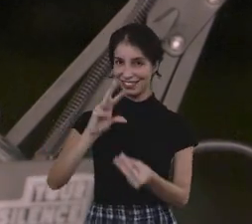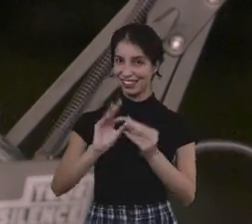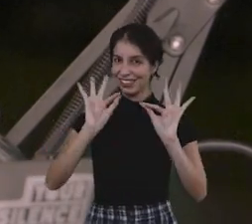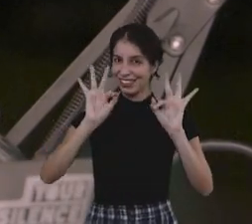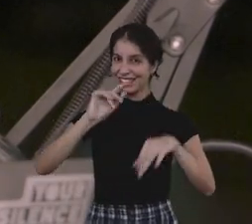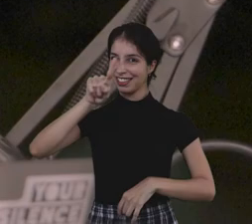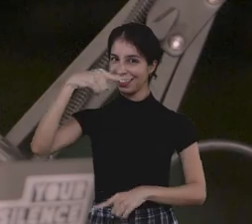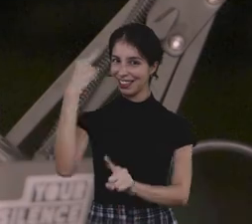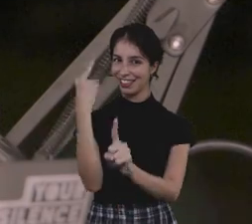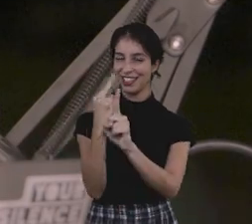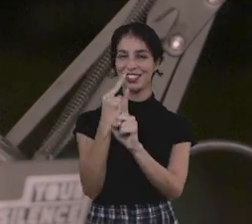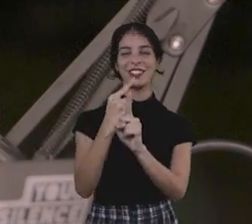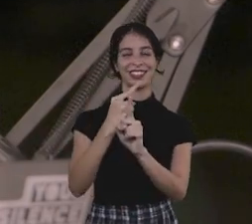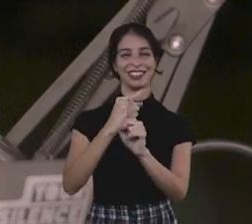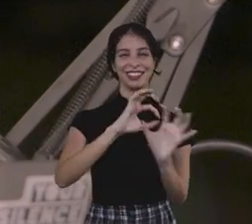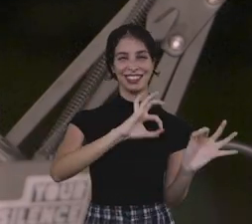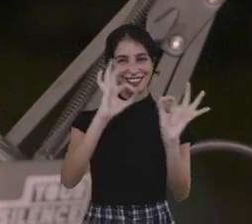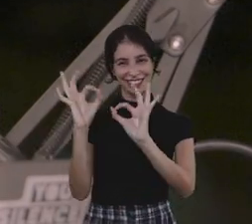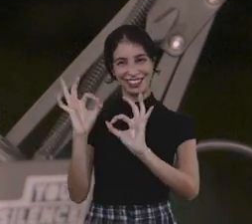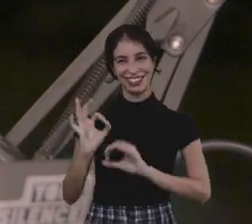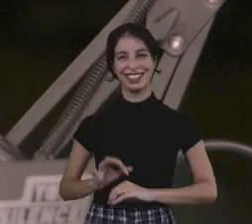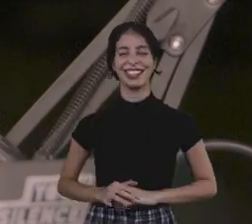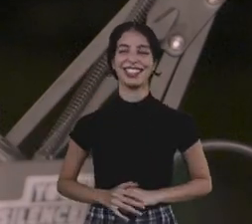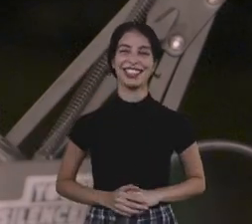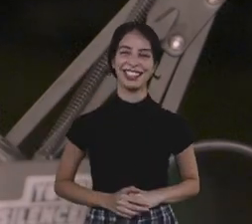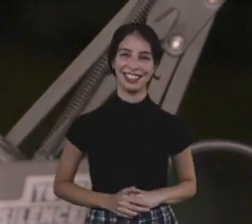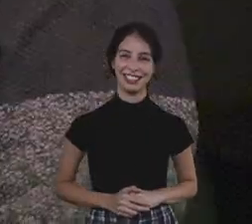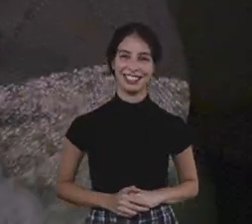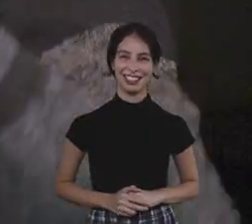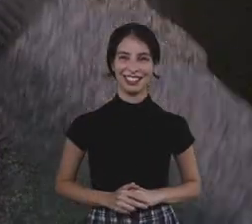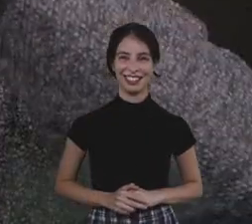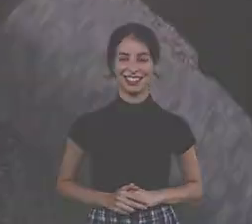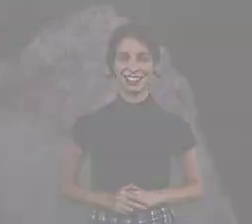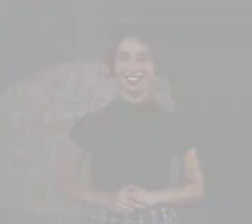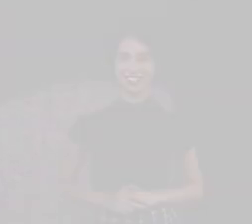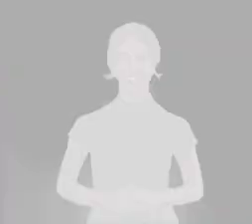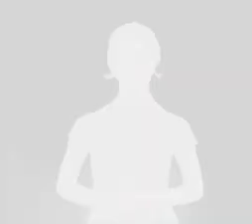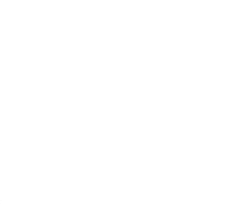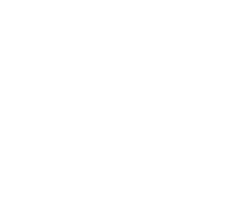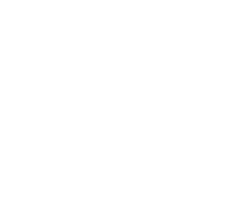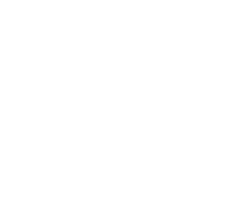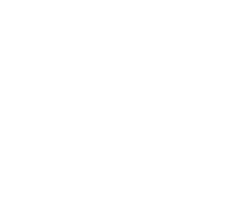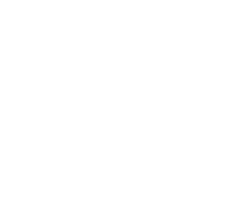aqui a gente se vê no próximo episódio valeu até lá